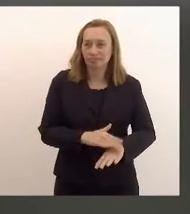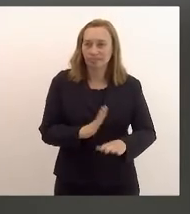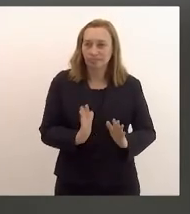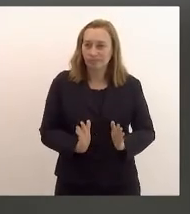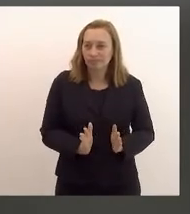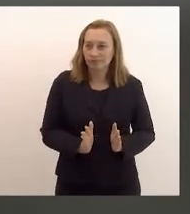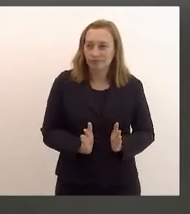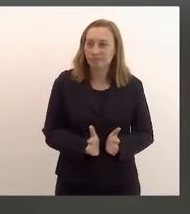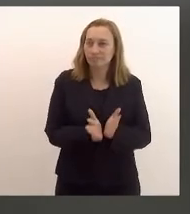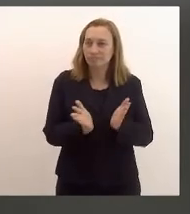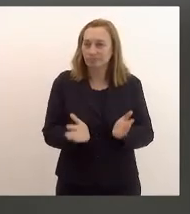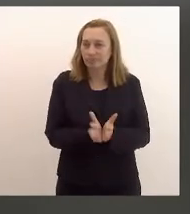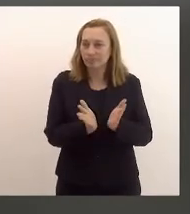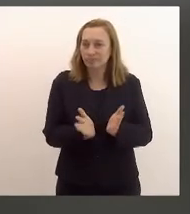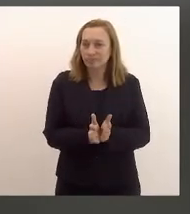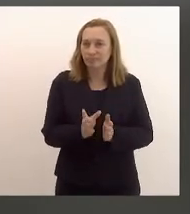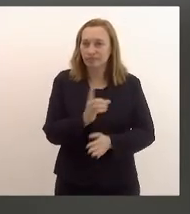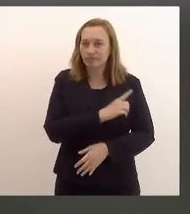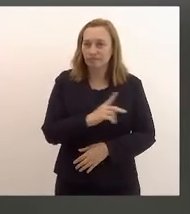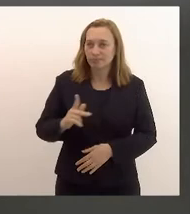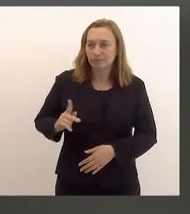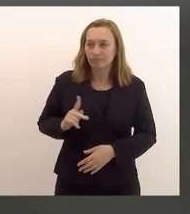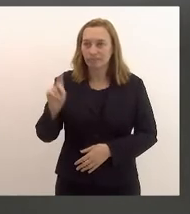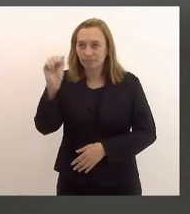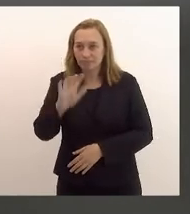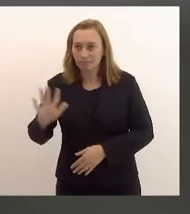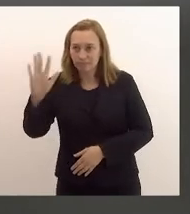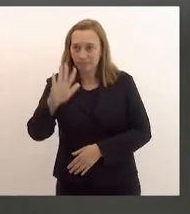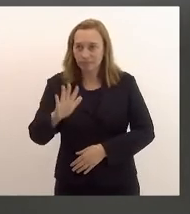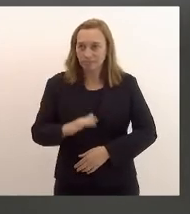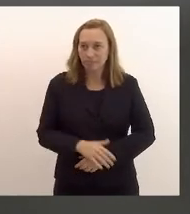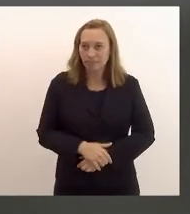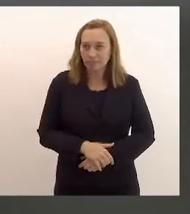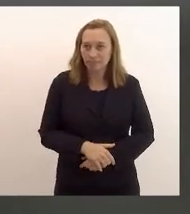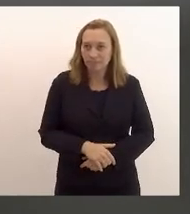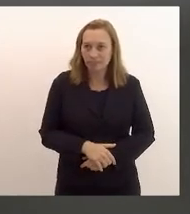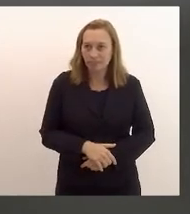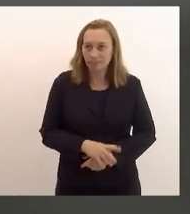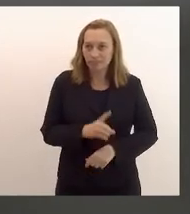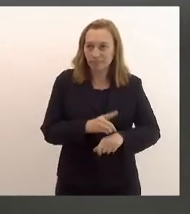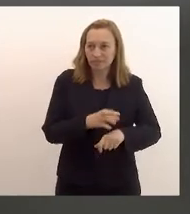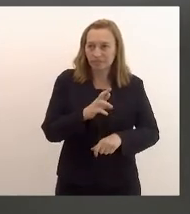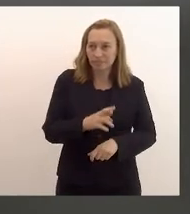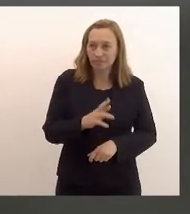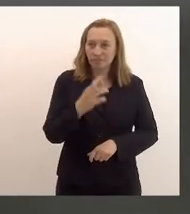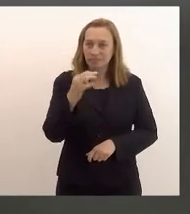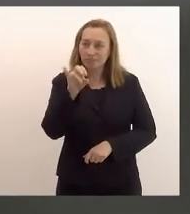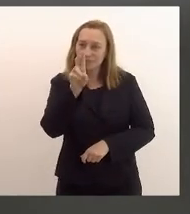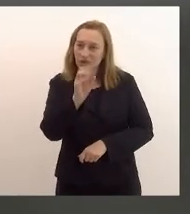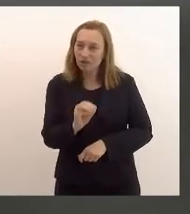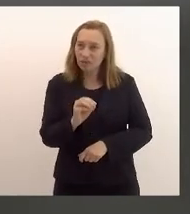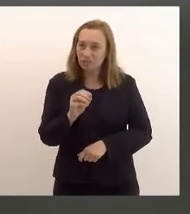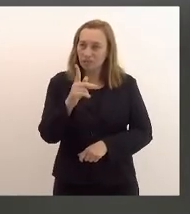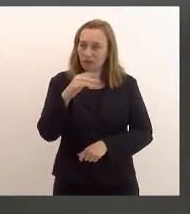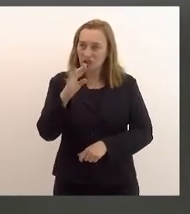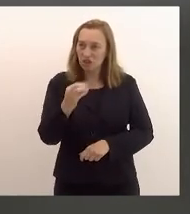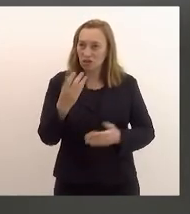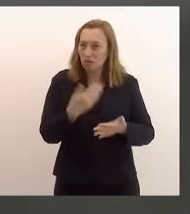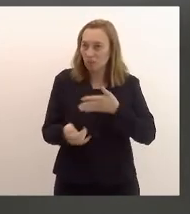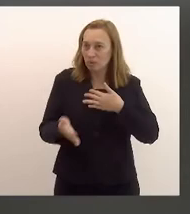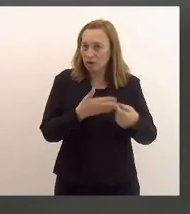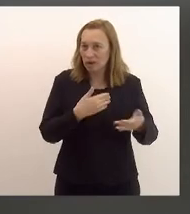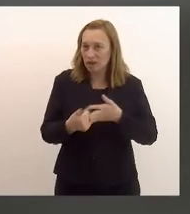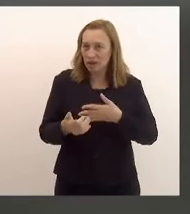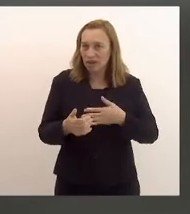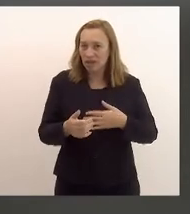saudar o defensor público-geral que é o Doutor Rodrigo Pacheco que qualquer evento que eu